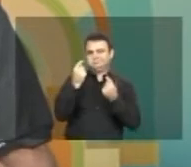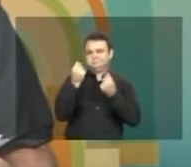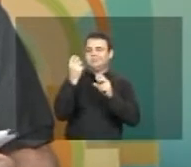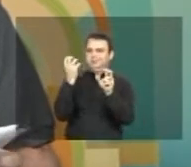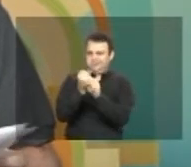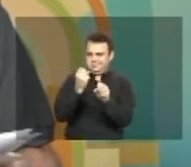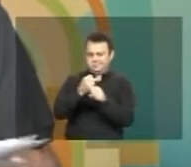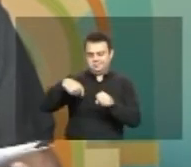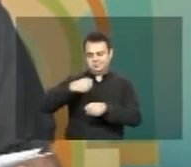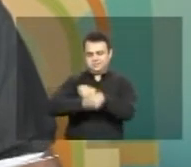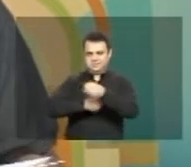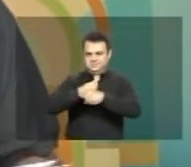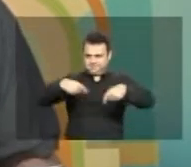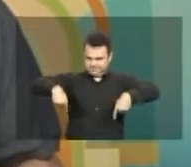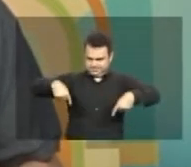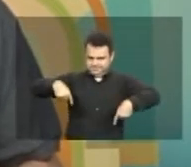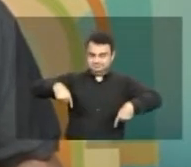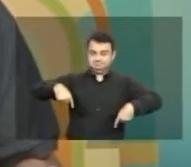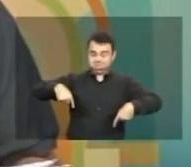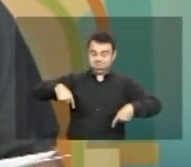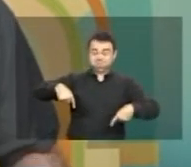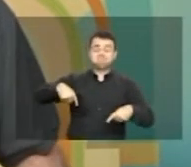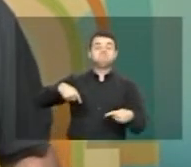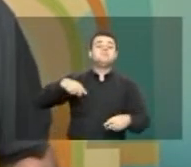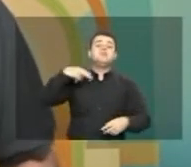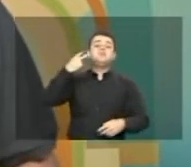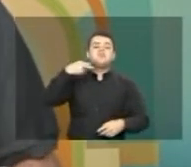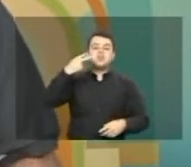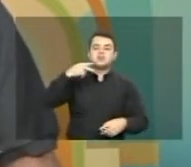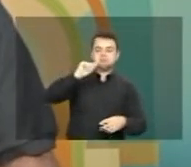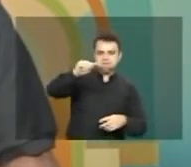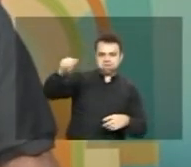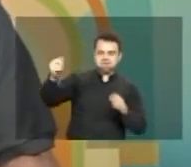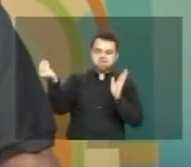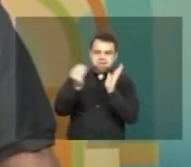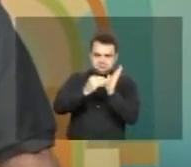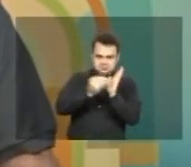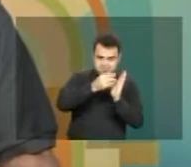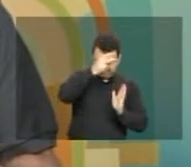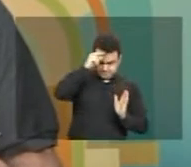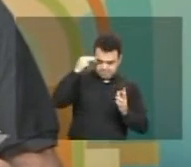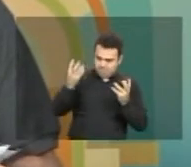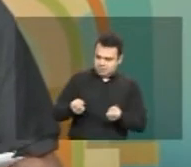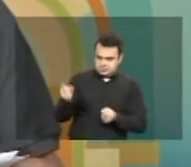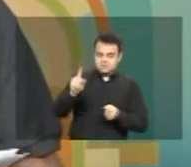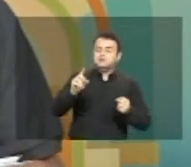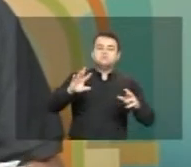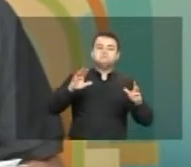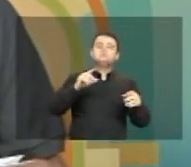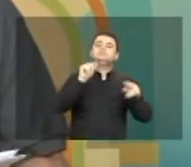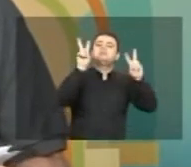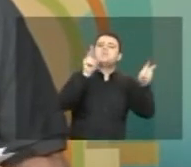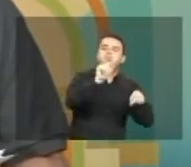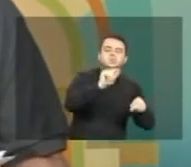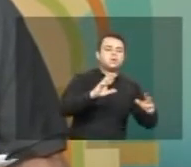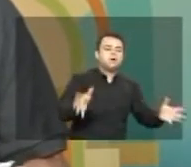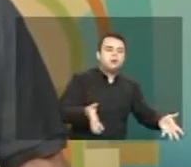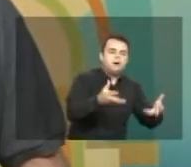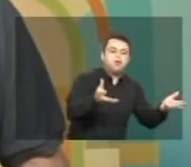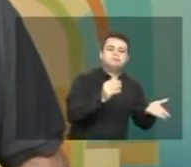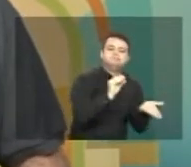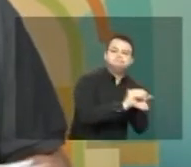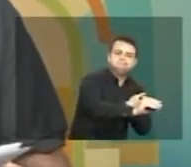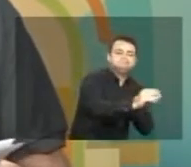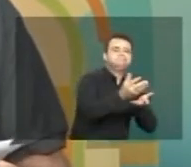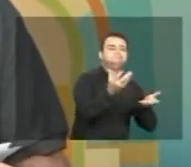executivo Vectra medidas propostas pelo legislativo que estabelecem a promoção de políticas de causa animal e a